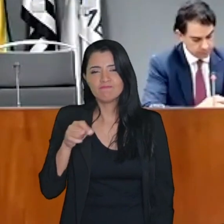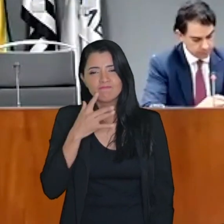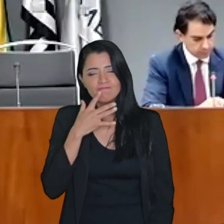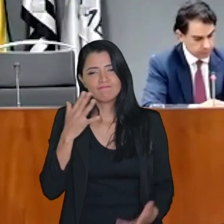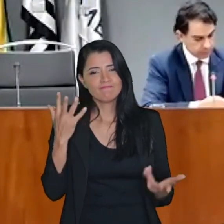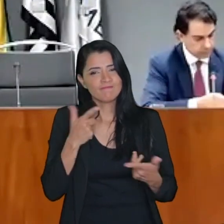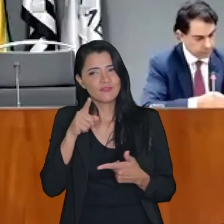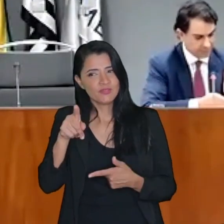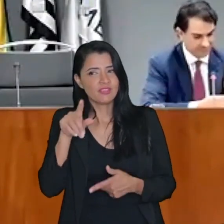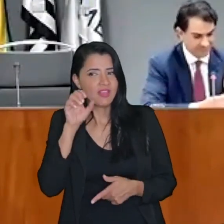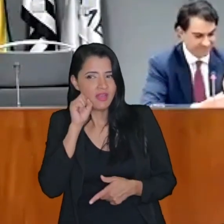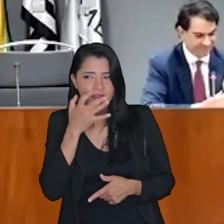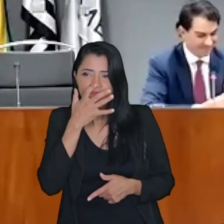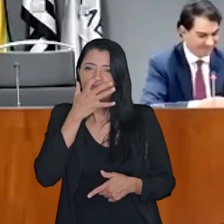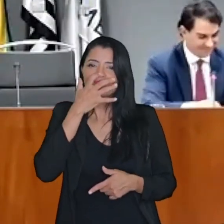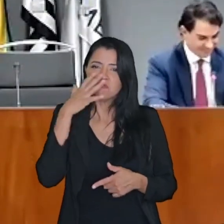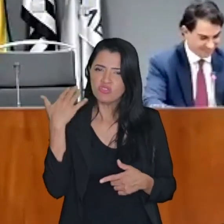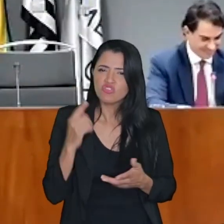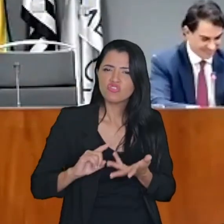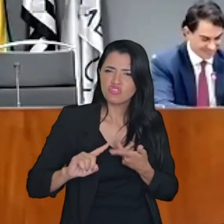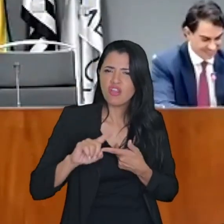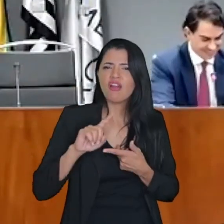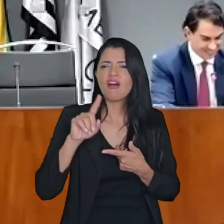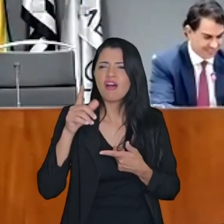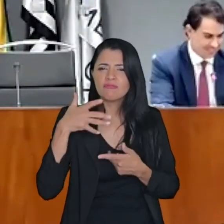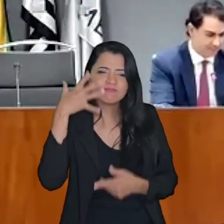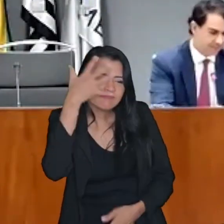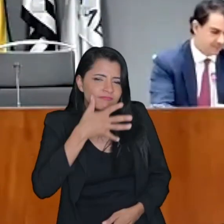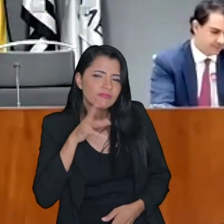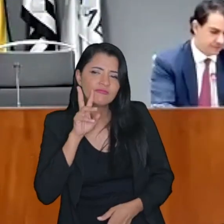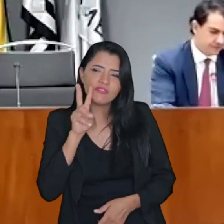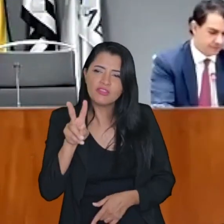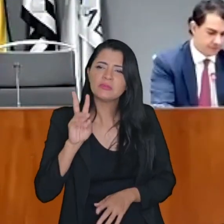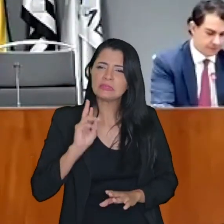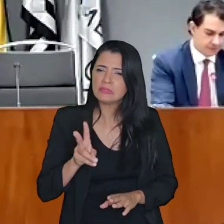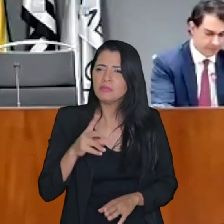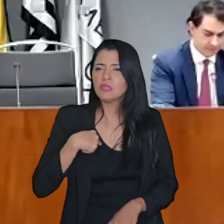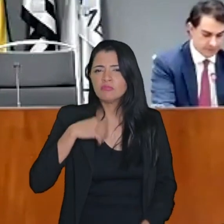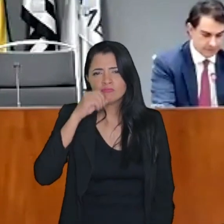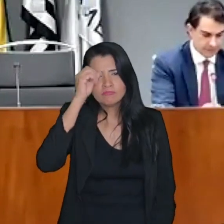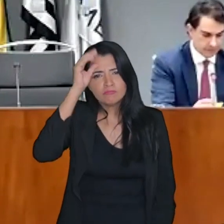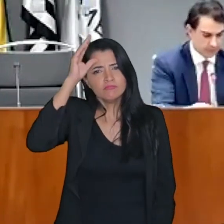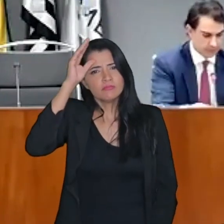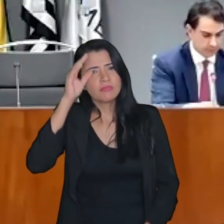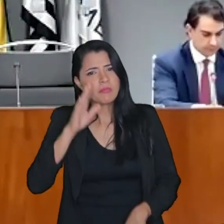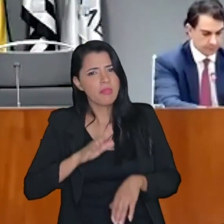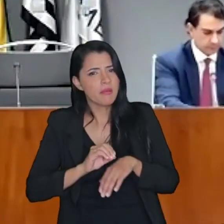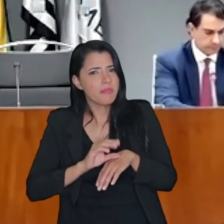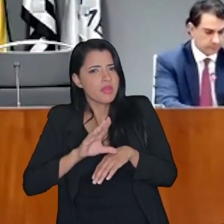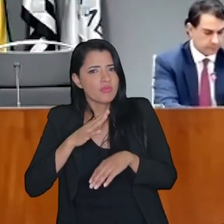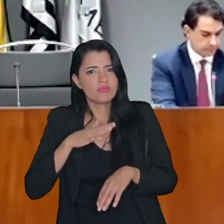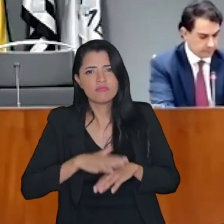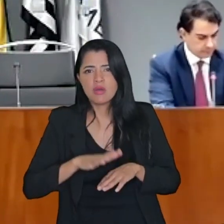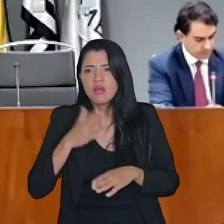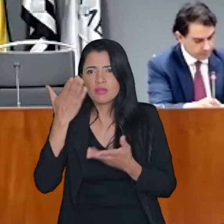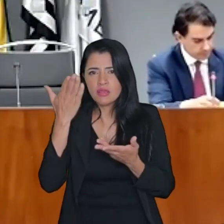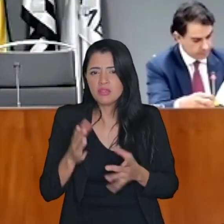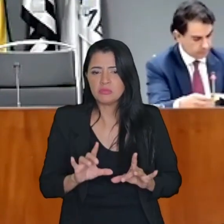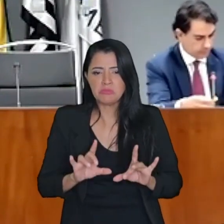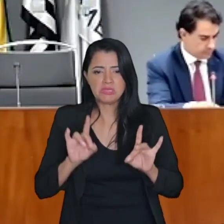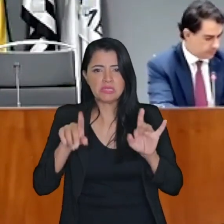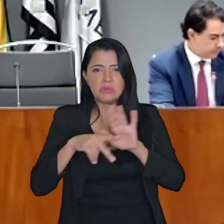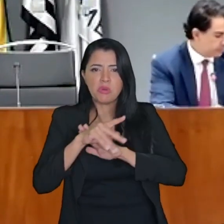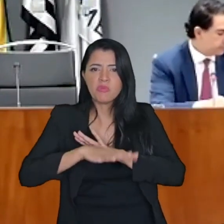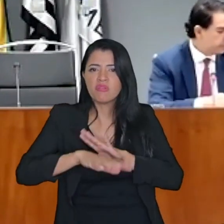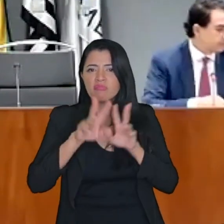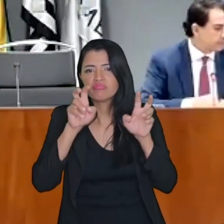o senhor falar a respeito desse assunto algumas vezes, e cada vez que eu ouço, eu aprendo mais, né? O doutor Rodrigo é um dos grandes especialistas no